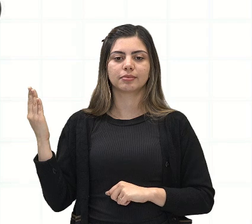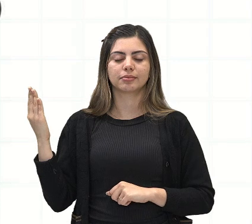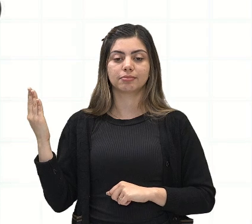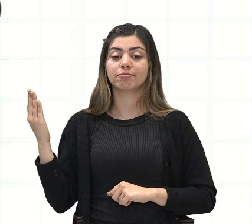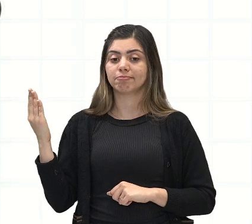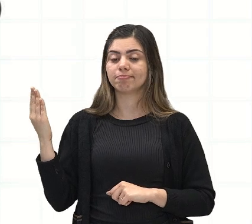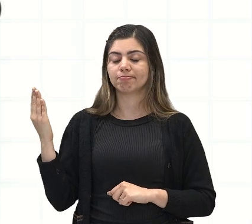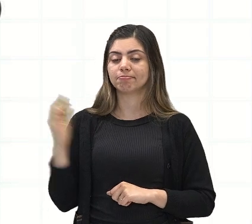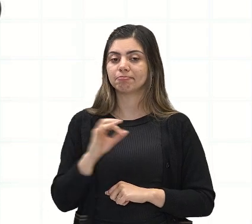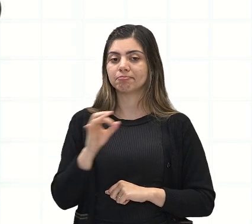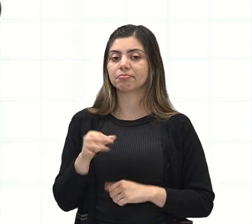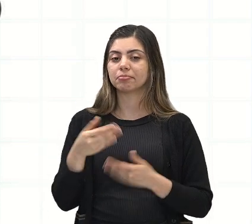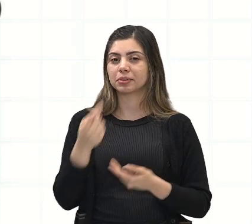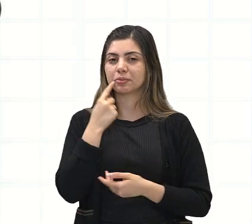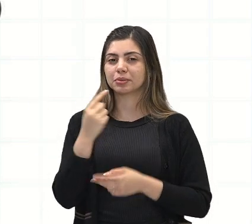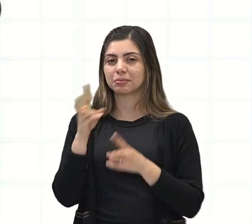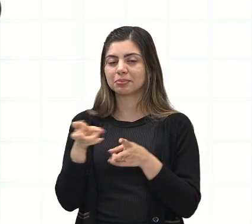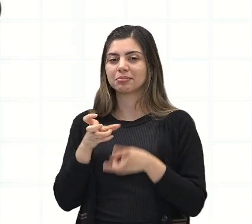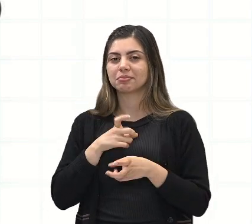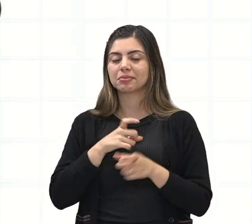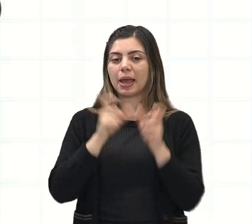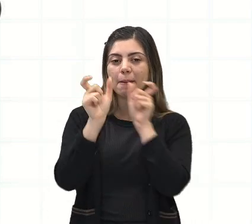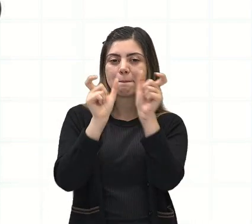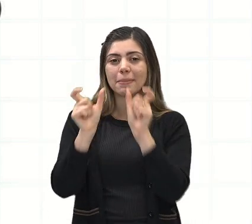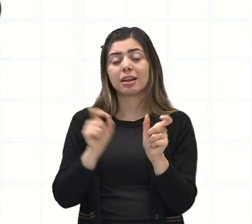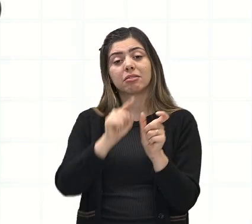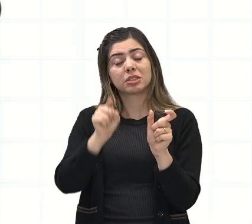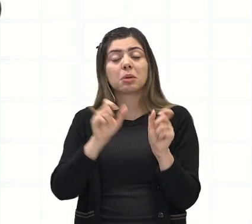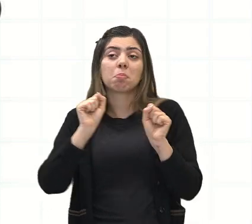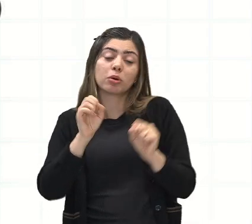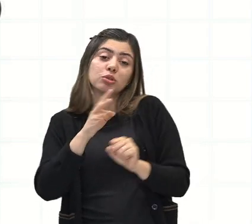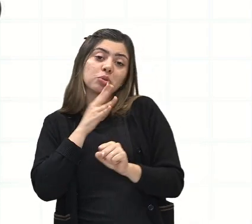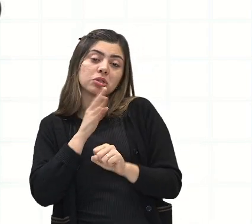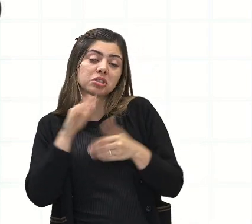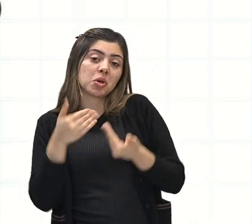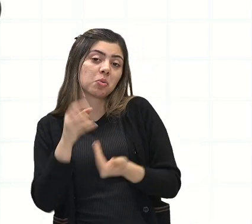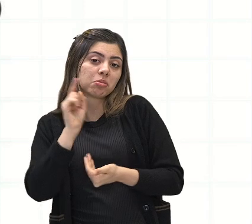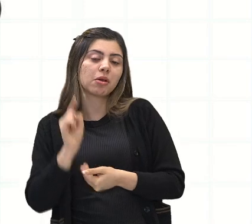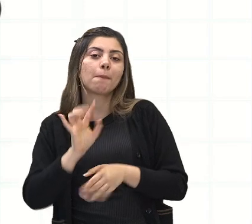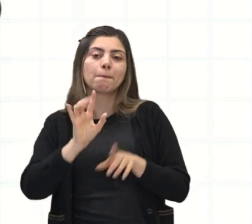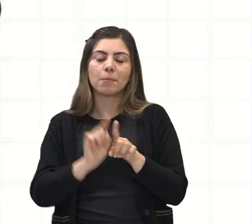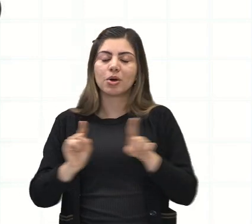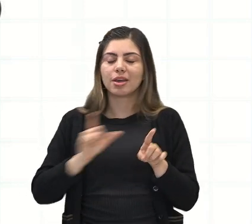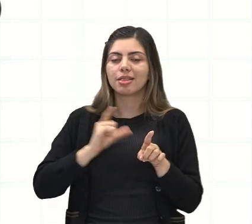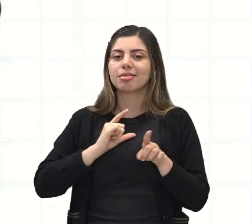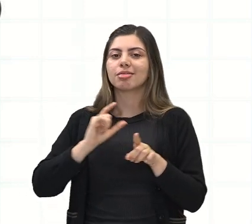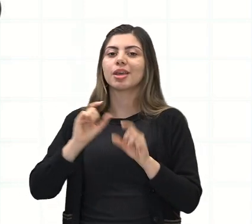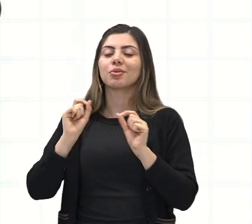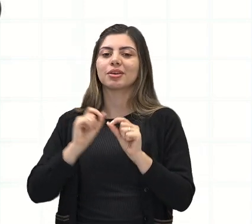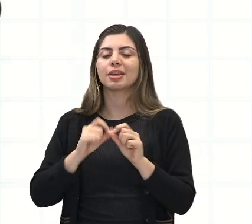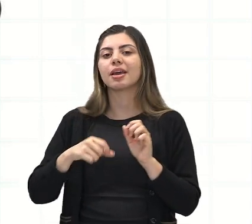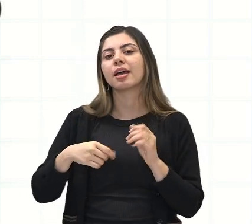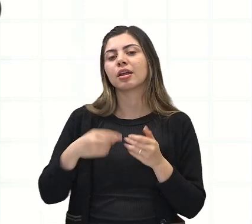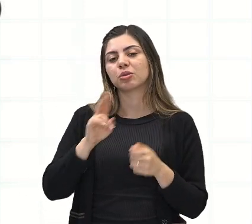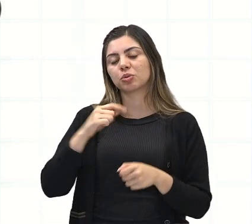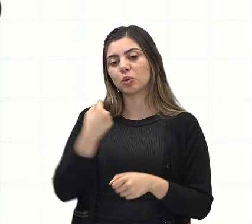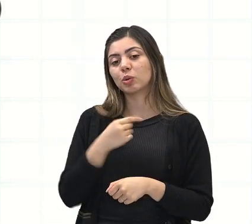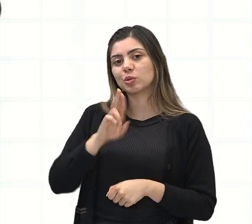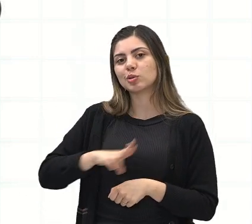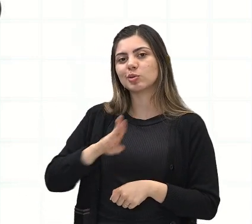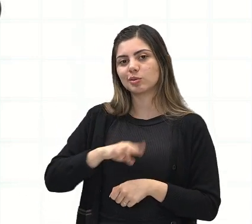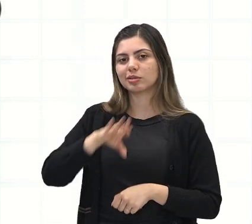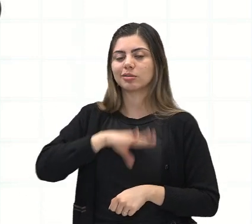do inglês. Várias palavras que você pode ou não ter ouvido, mas que são agregados aqui à língua portuguesa e que tem essa influência de lugares de fora. Por